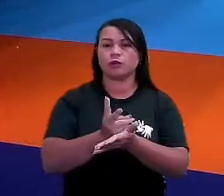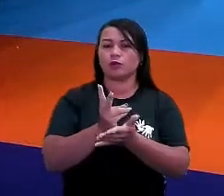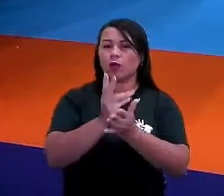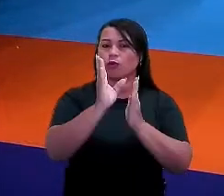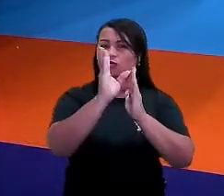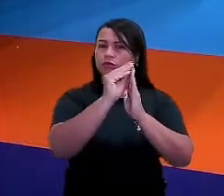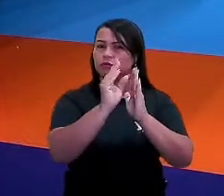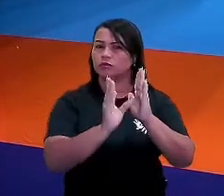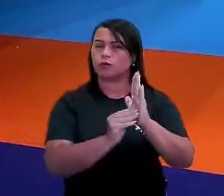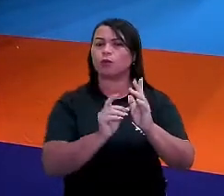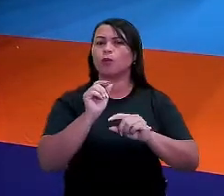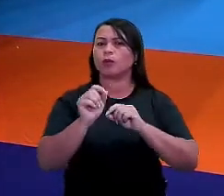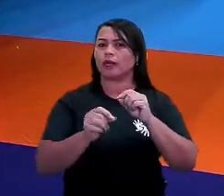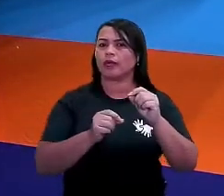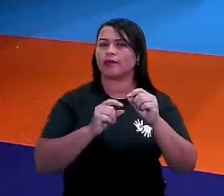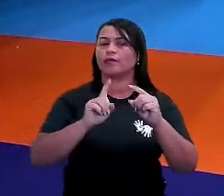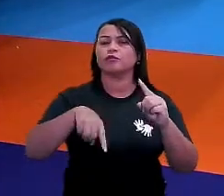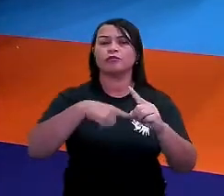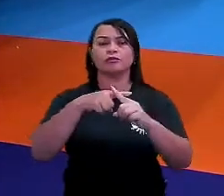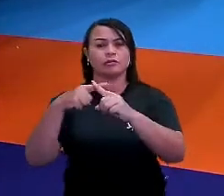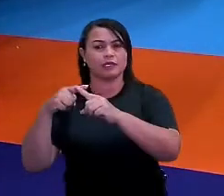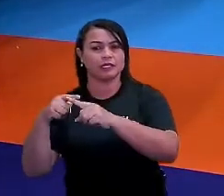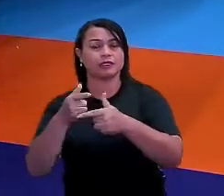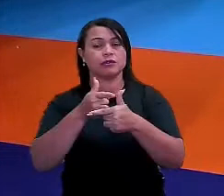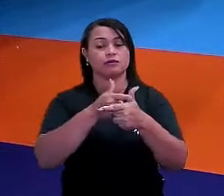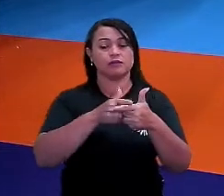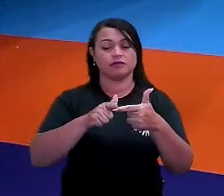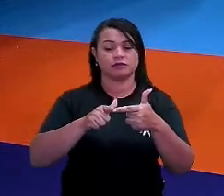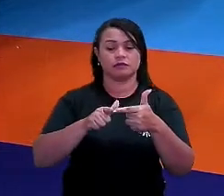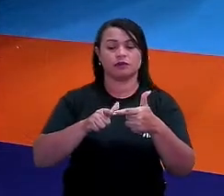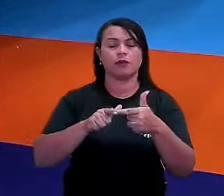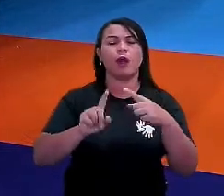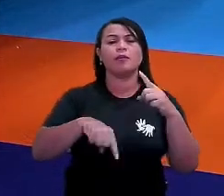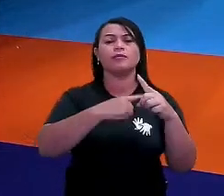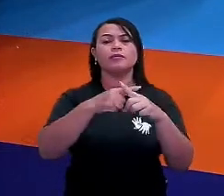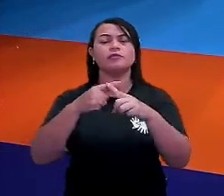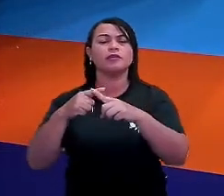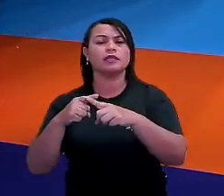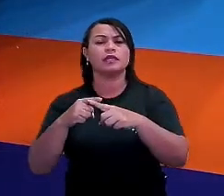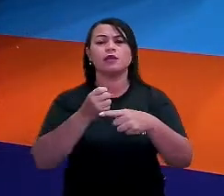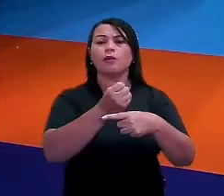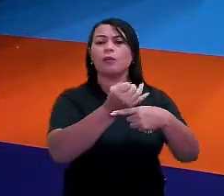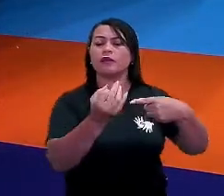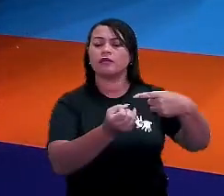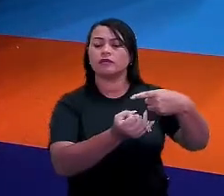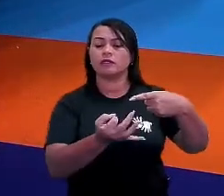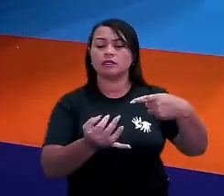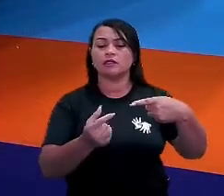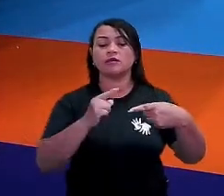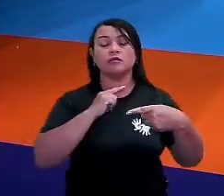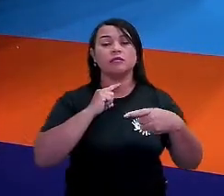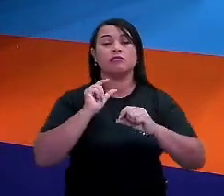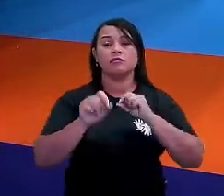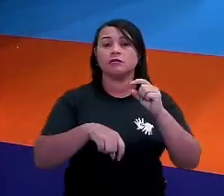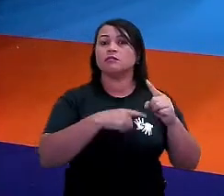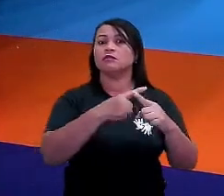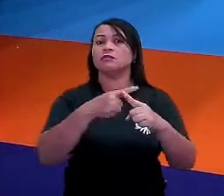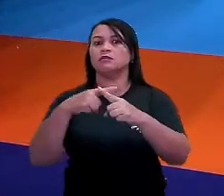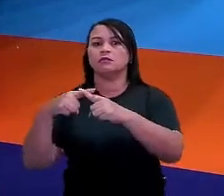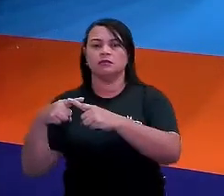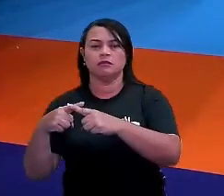a gente vai tratar hoje de multiplicação e divisão. A multiplicação entre frações consiste em